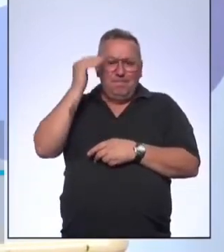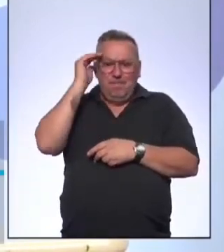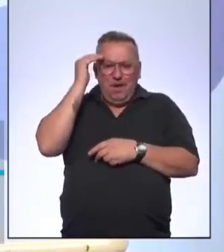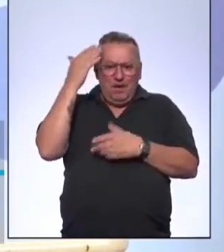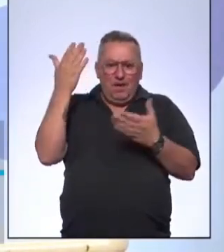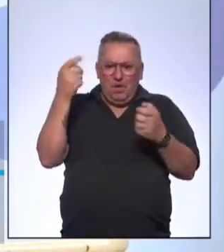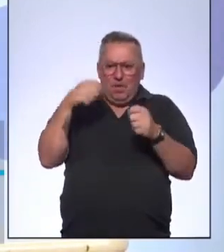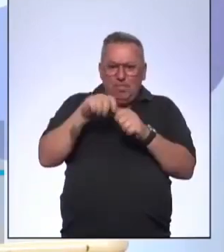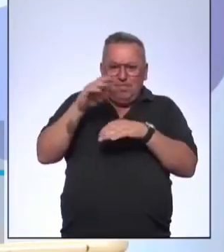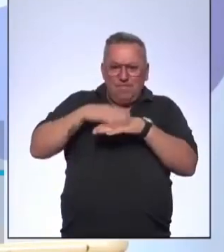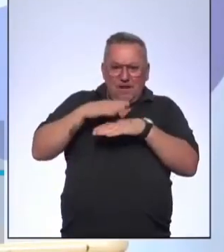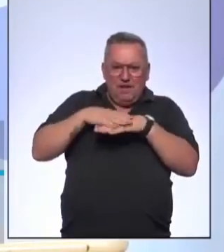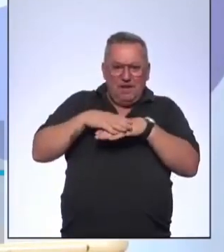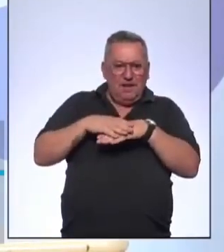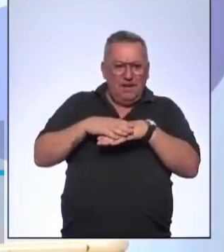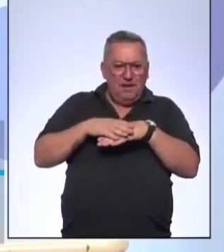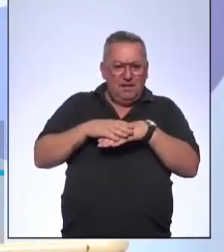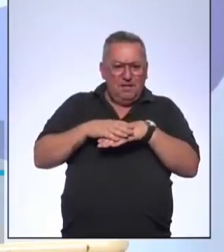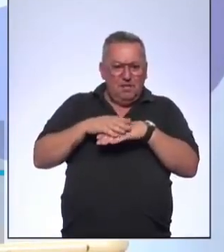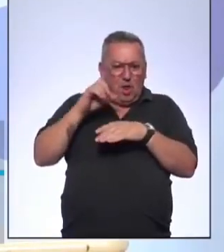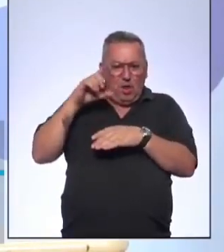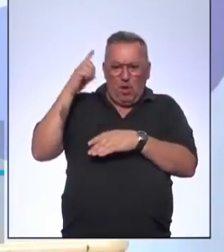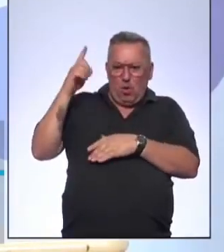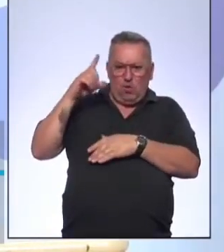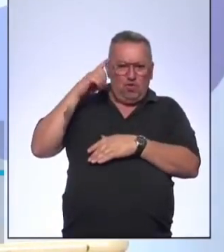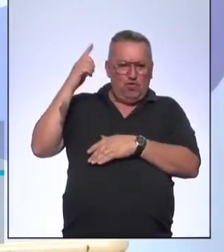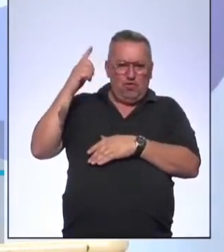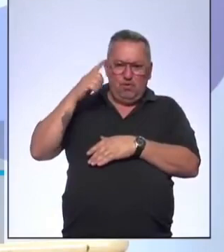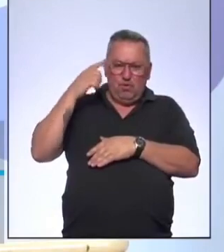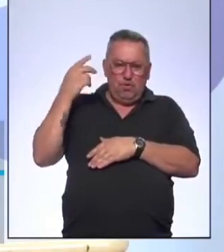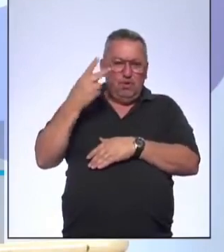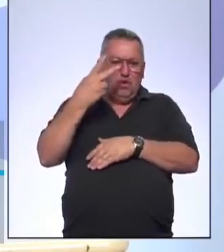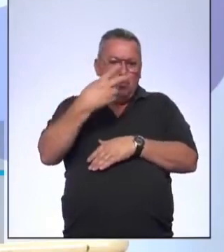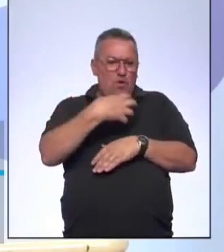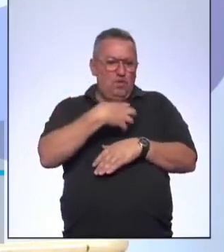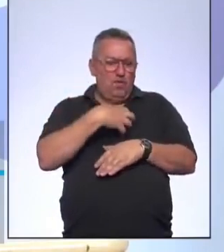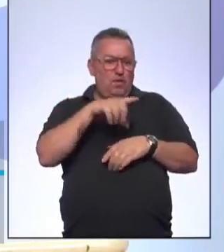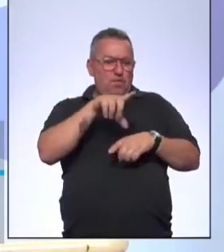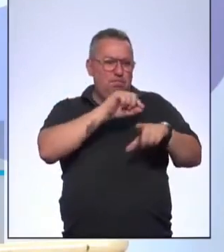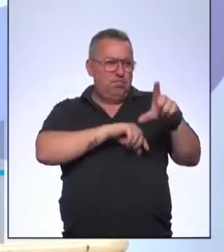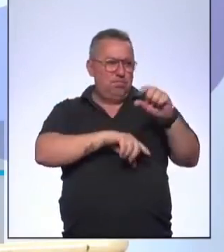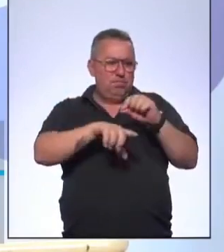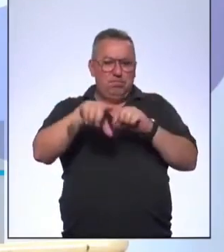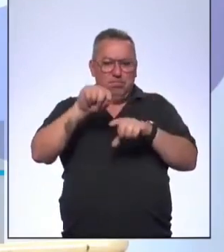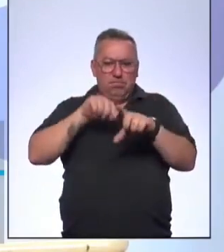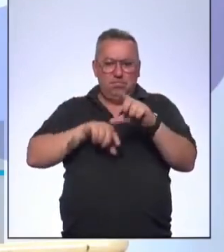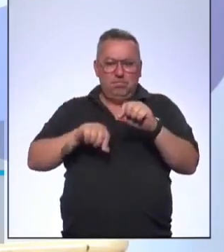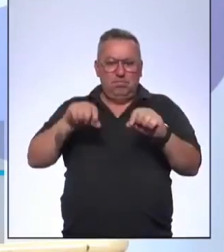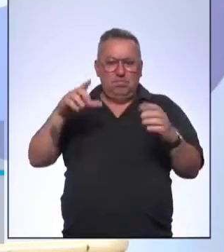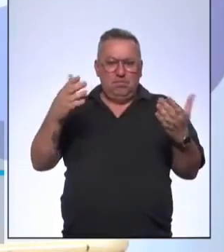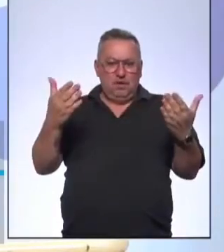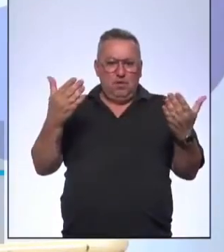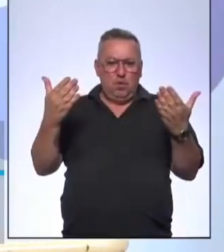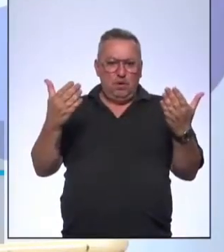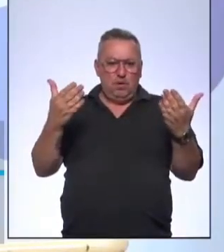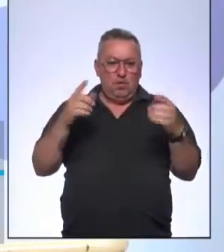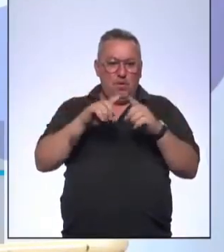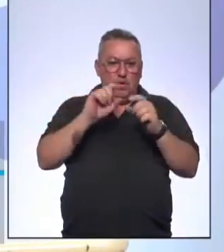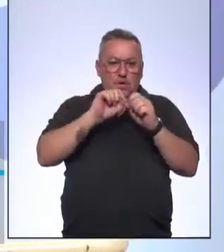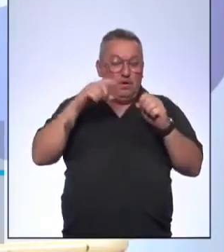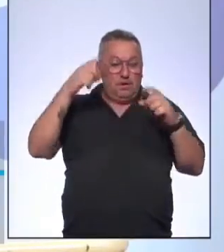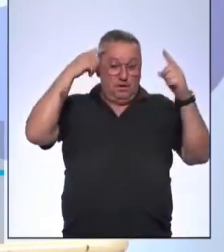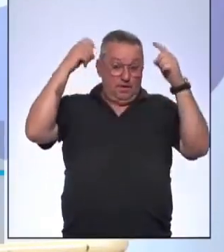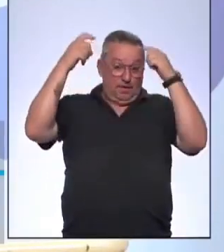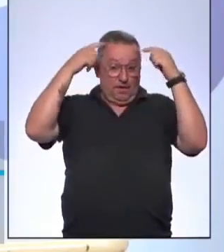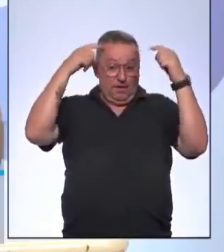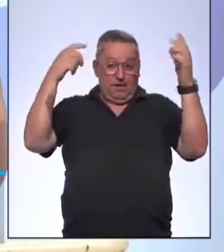preciso fazer. Né? Lógico, são duas formas ali, a escolha entre uma delas. Também não é para sair